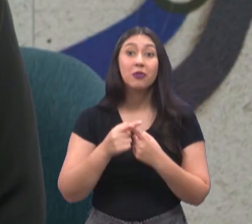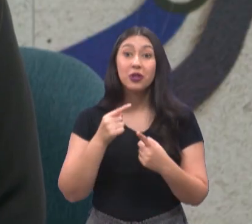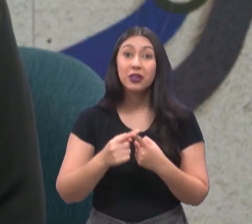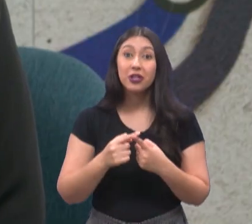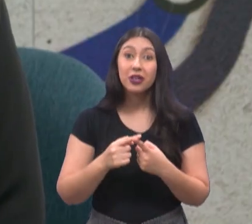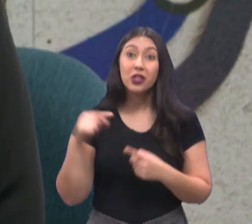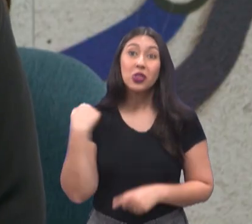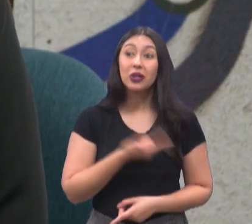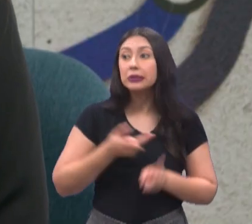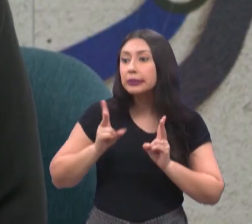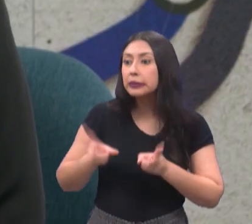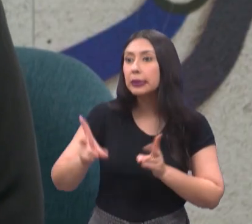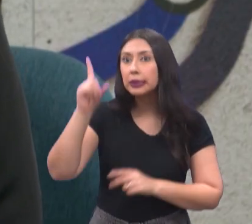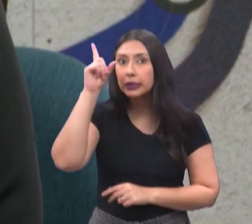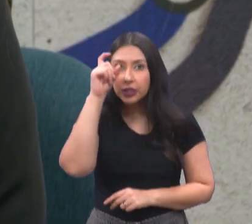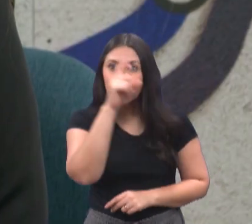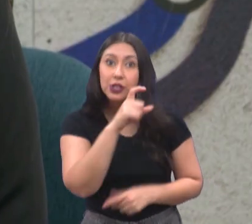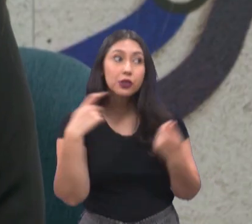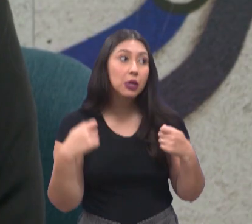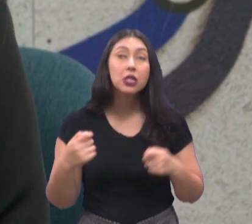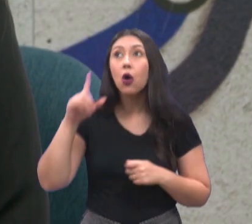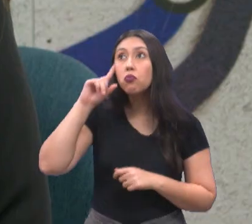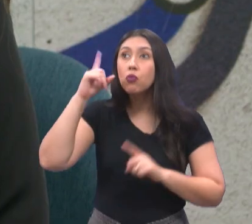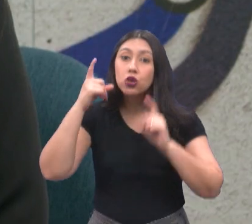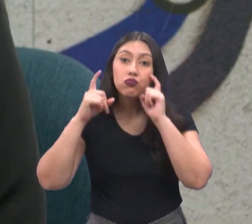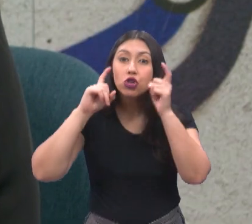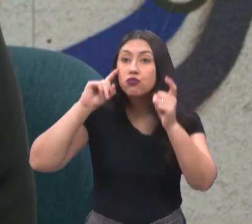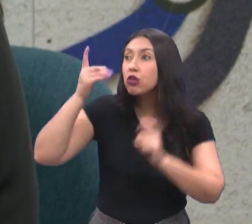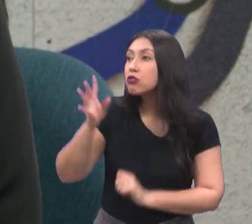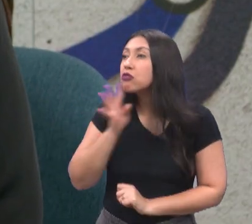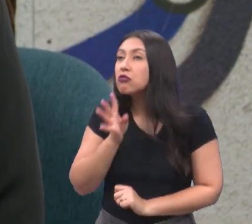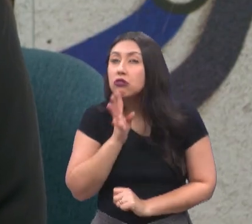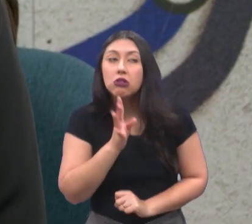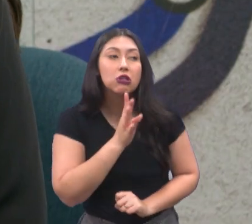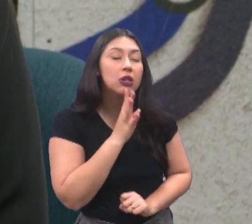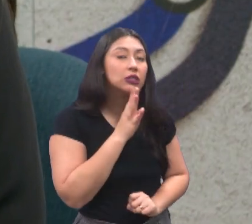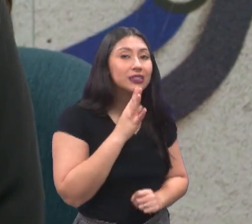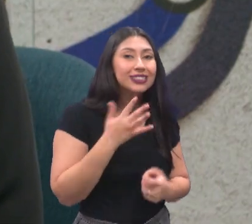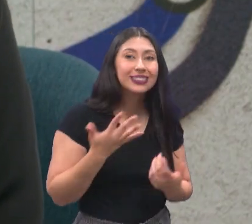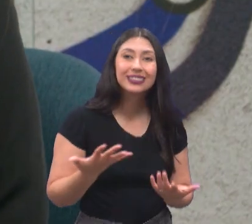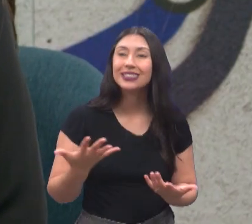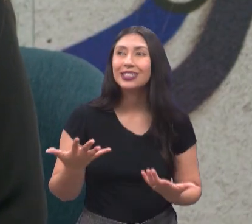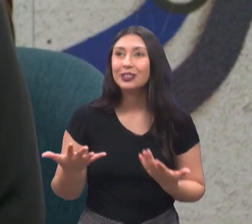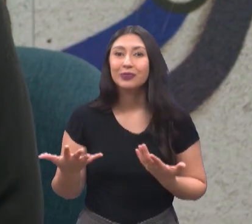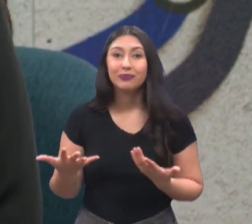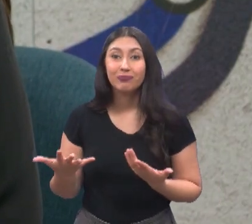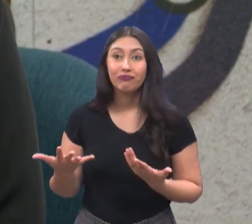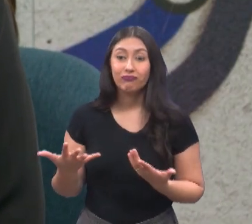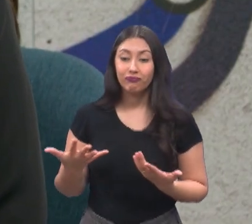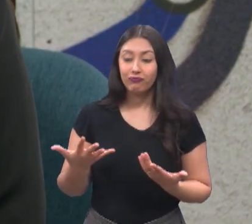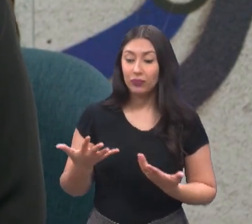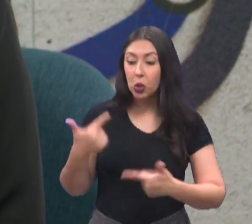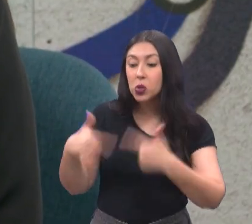crise todo dia. Que a gente é criativo, que a gente conhece, e a gente vai, e a gente se vende o nosso trabalho da